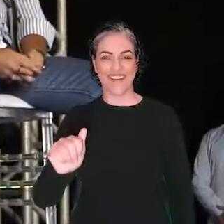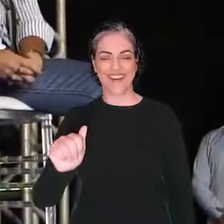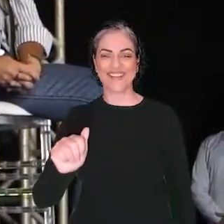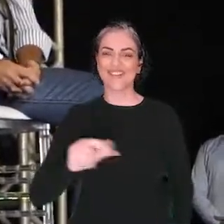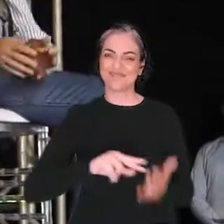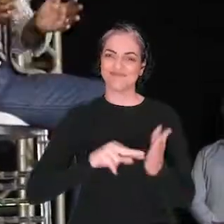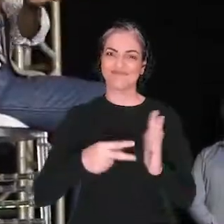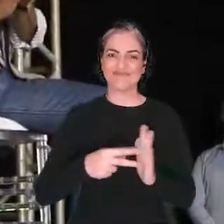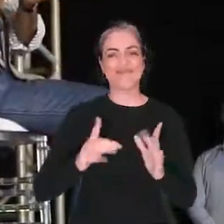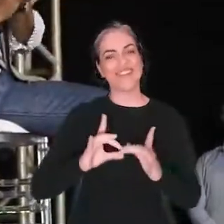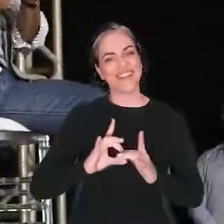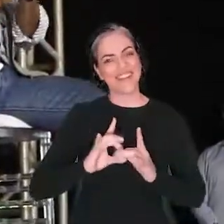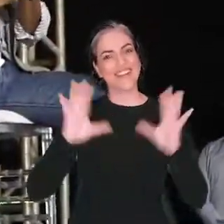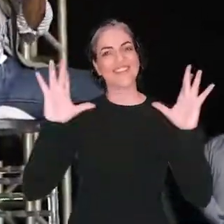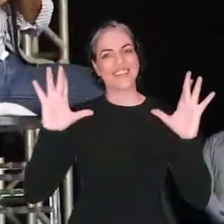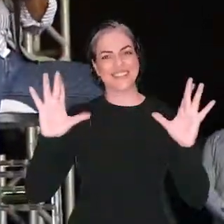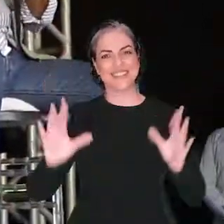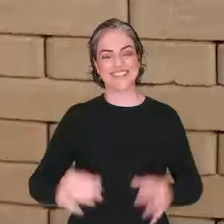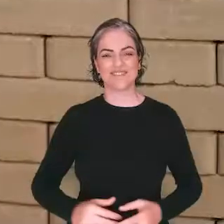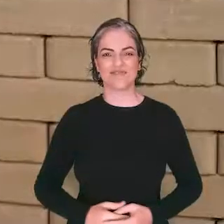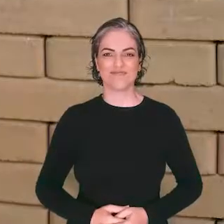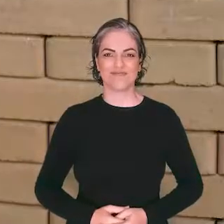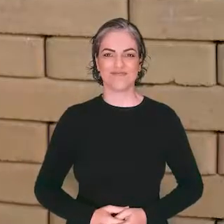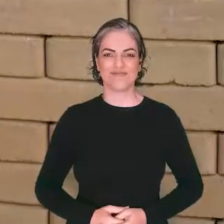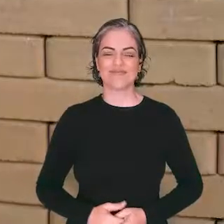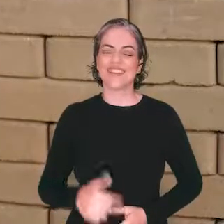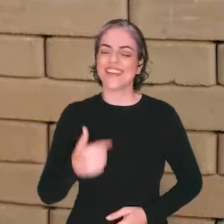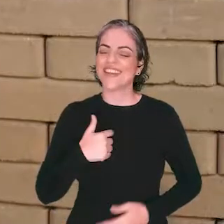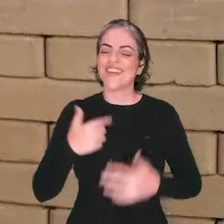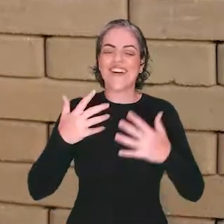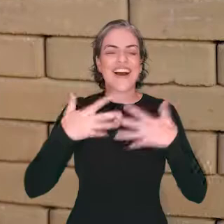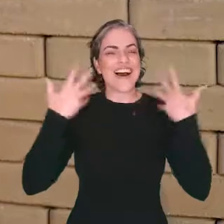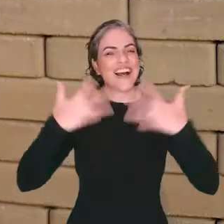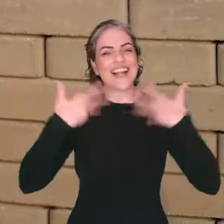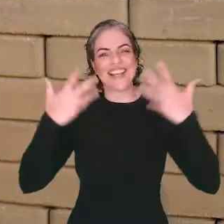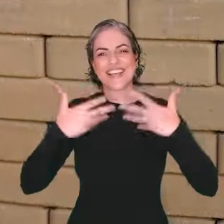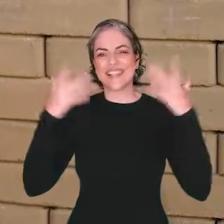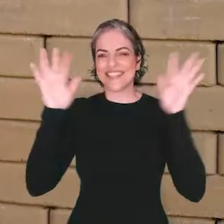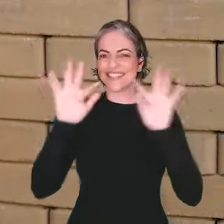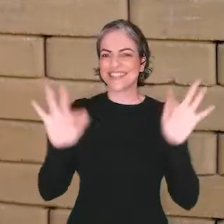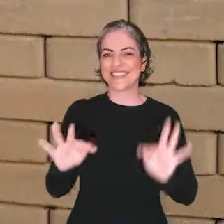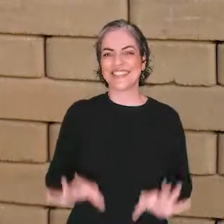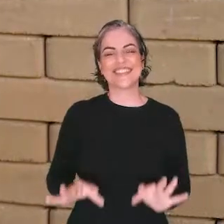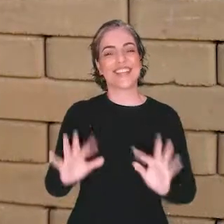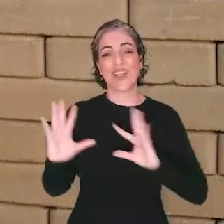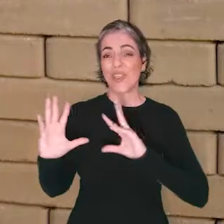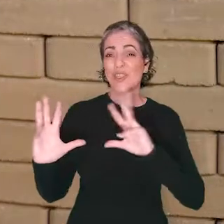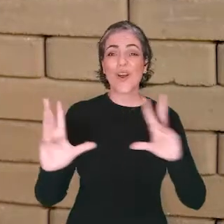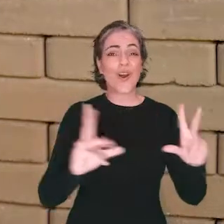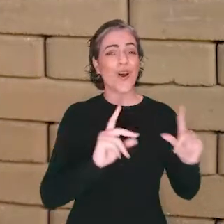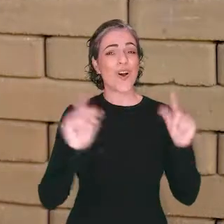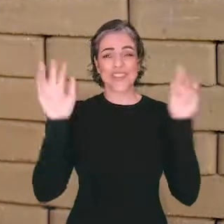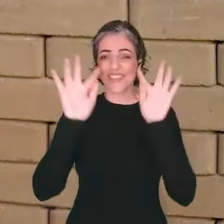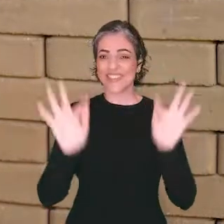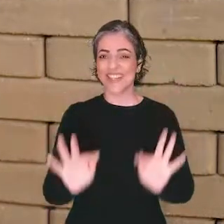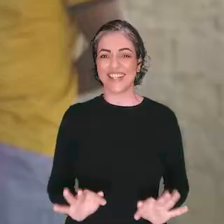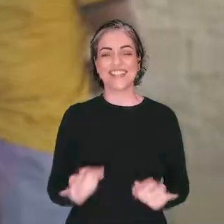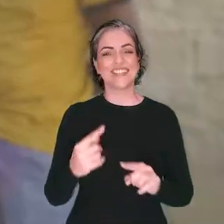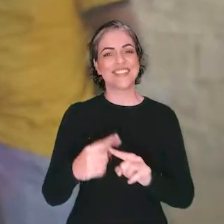Áurea, a liberdade. Ah, só alegria, só alegria. Só alegria de todo